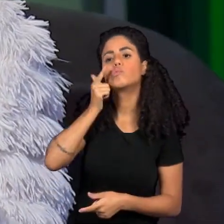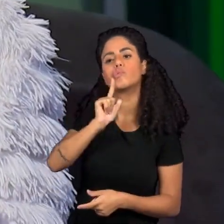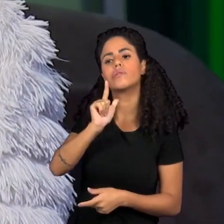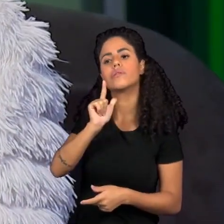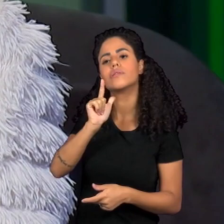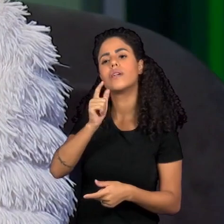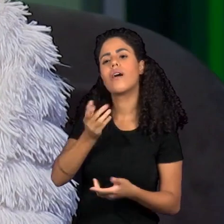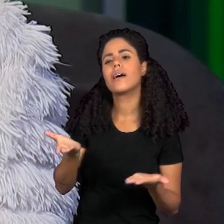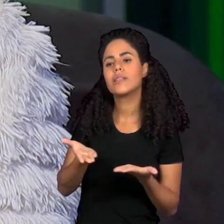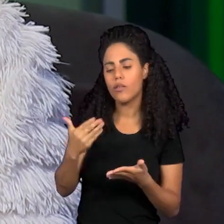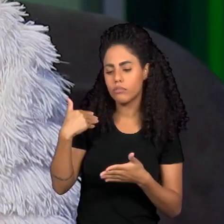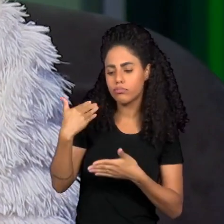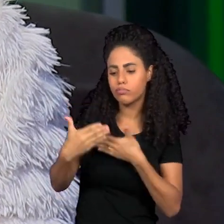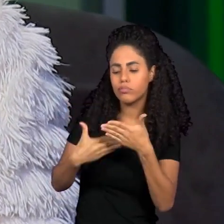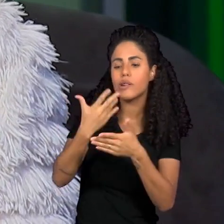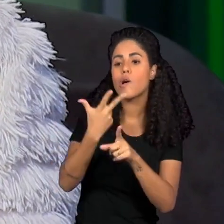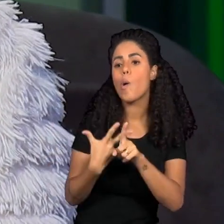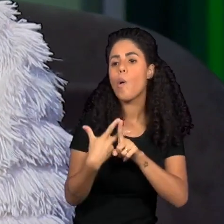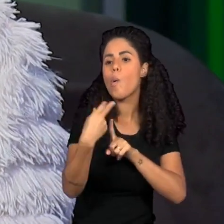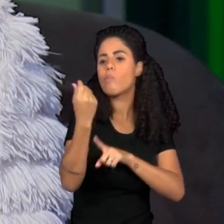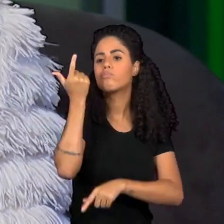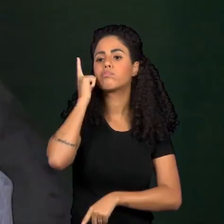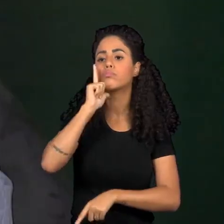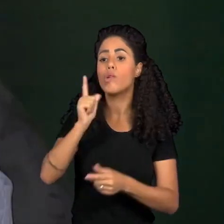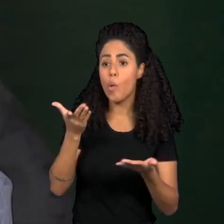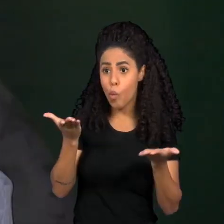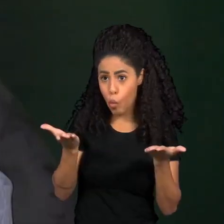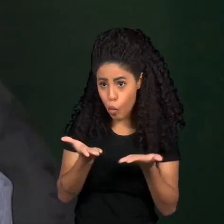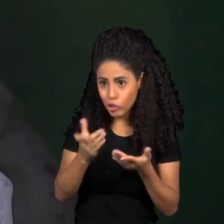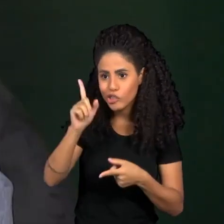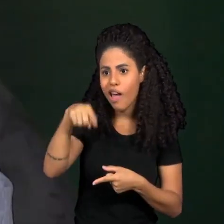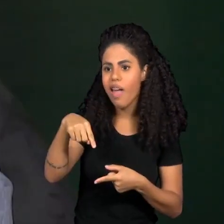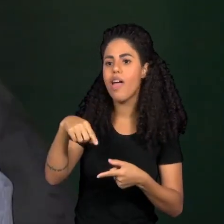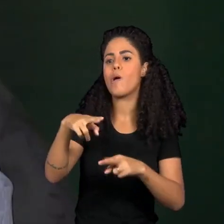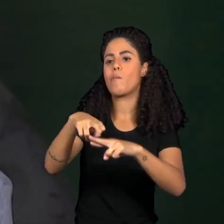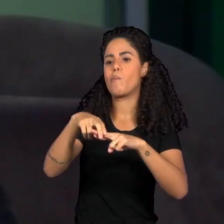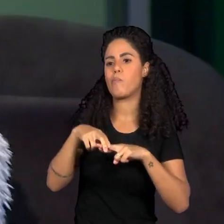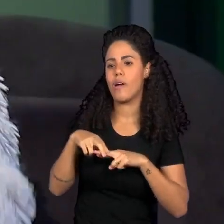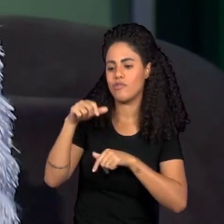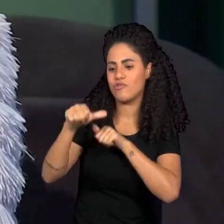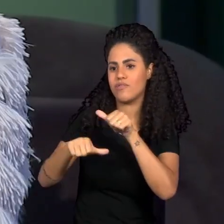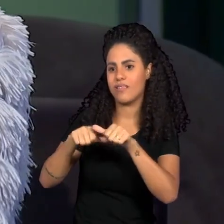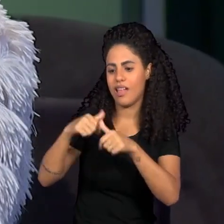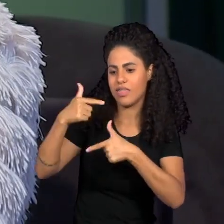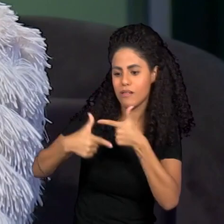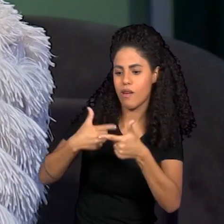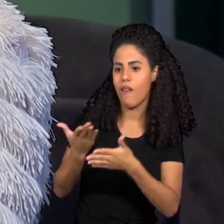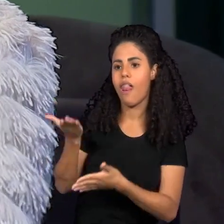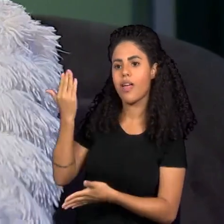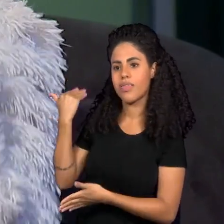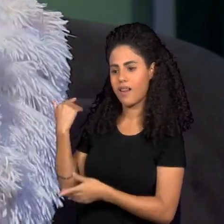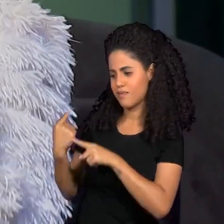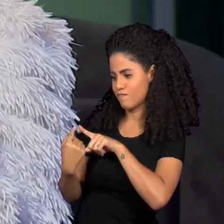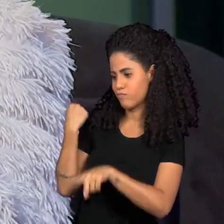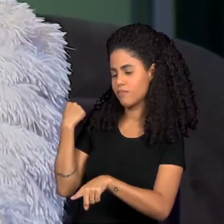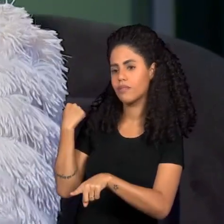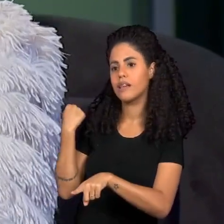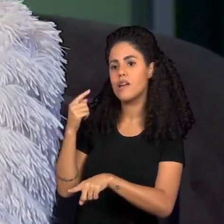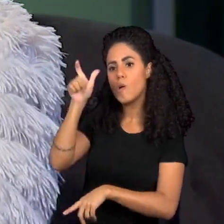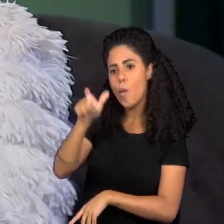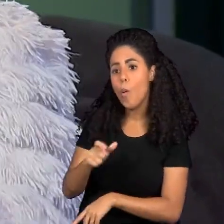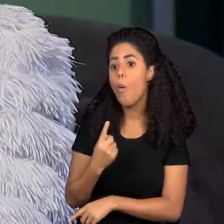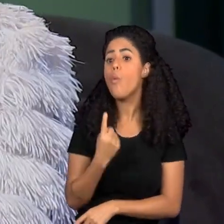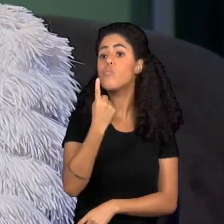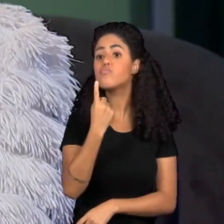o que está acontecendo agora foi chamado de utopia. Porque era sempre um negro, quando conseguia,